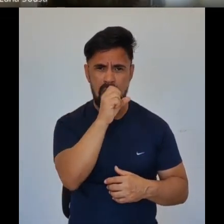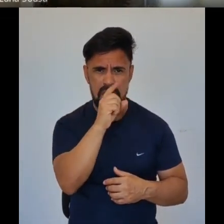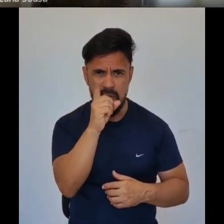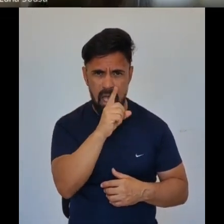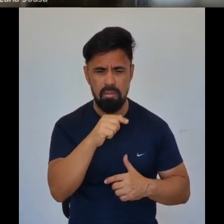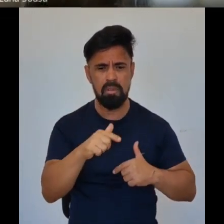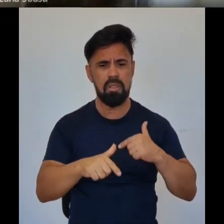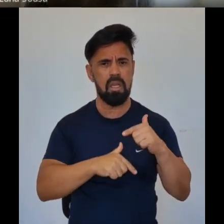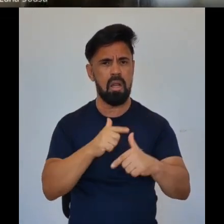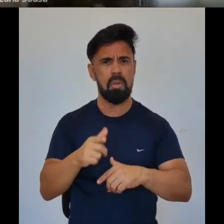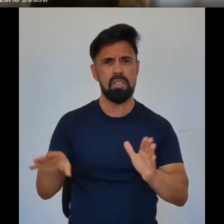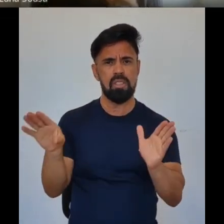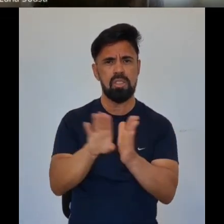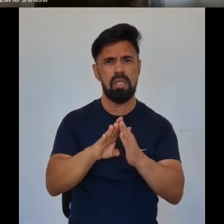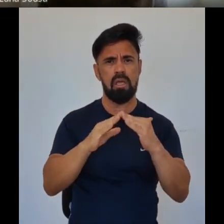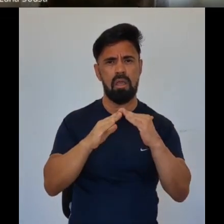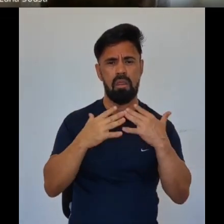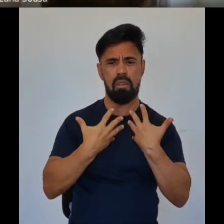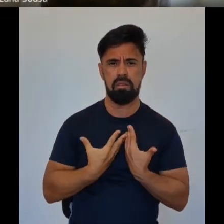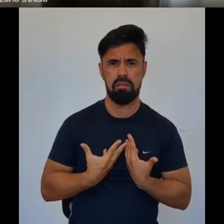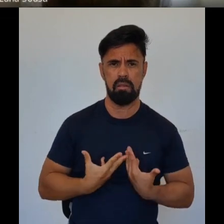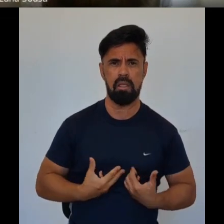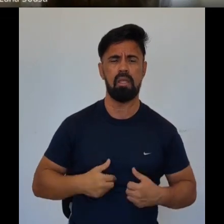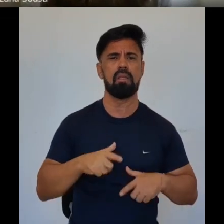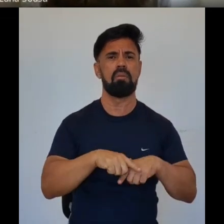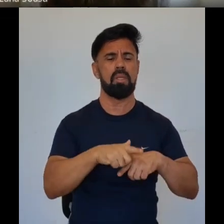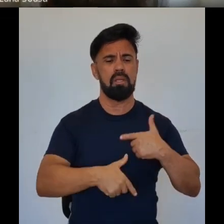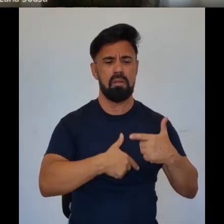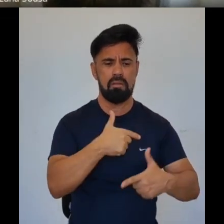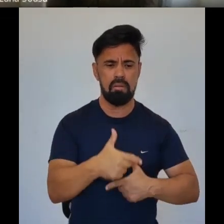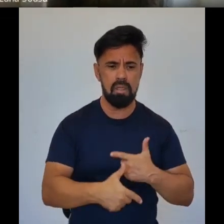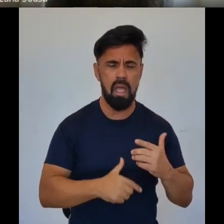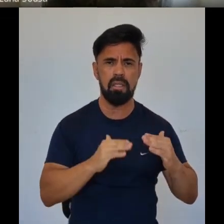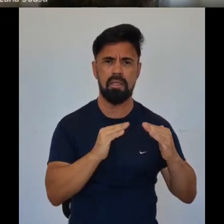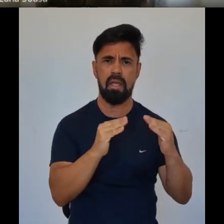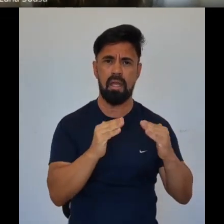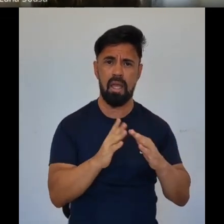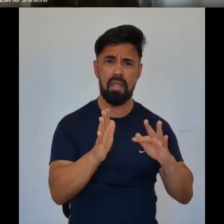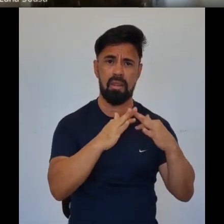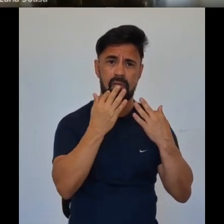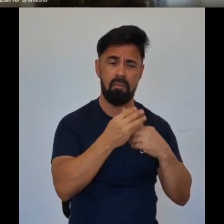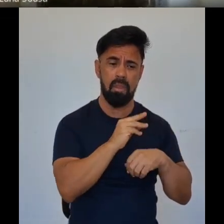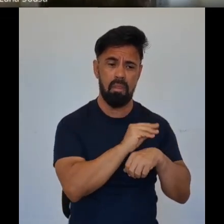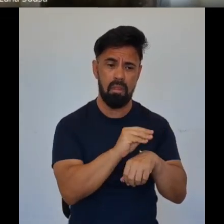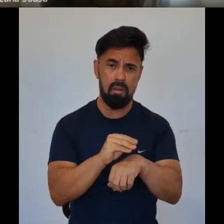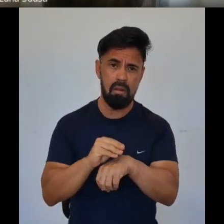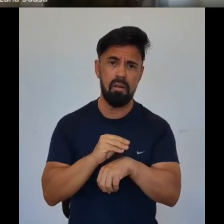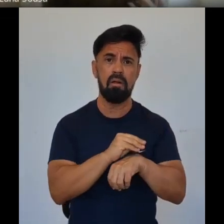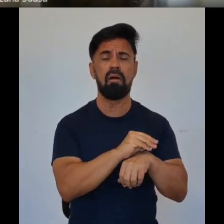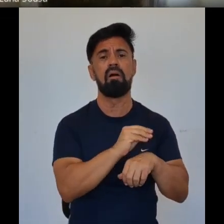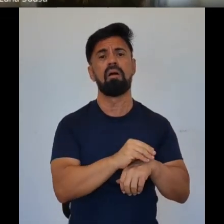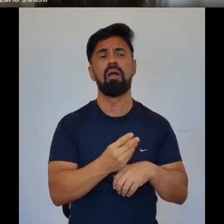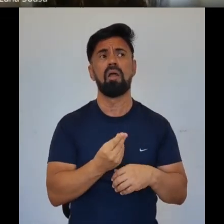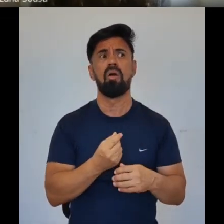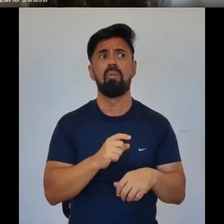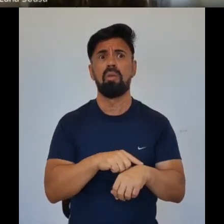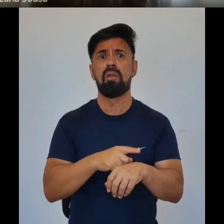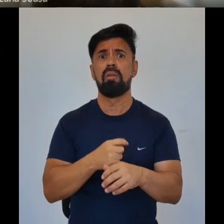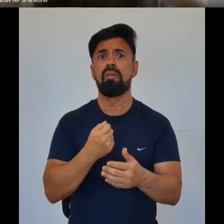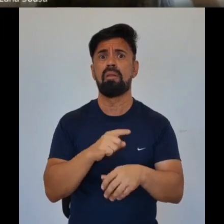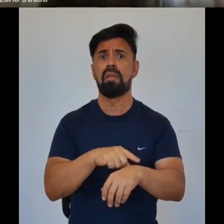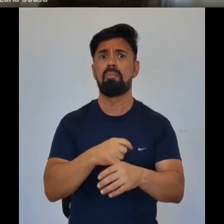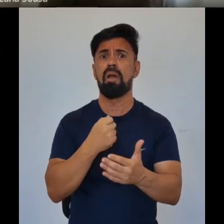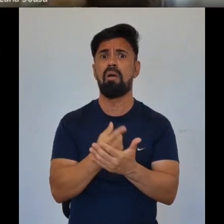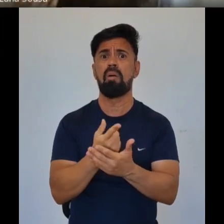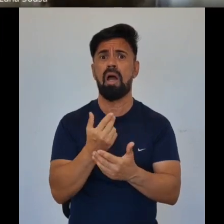E comparar com uma pessoa que trabalha numa jornada 6 por 1, ou seja, de segunda a sábado, chega em casa e ainda tem o trabalho